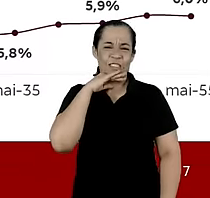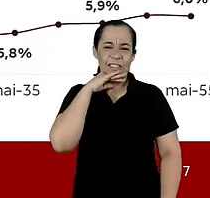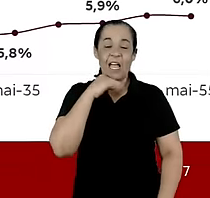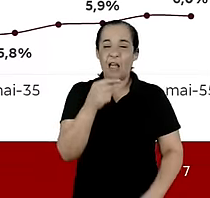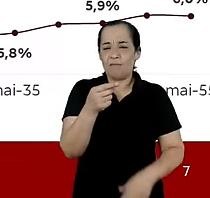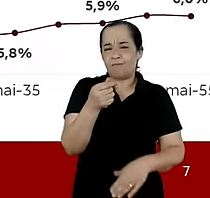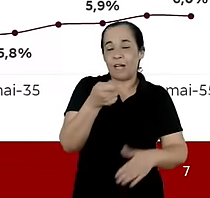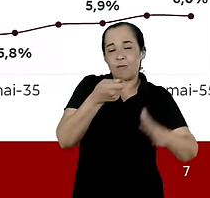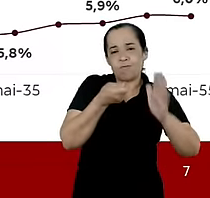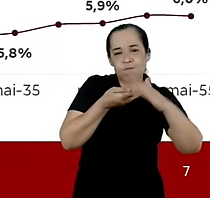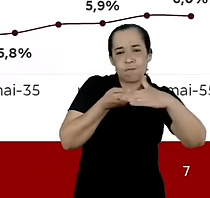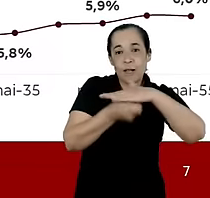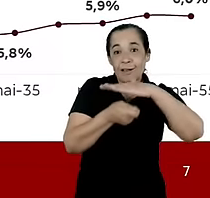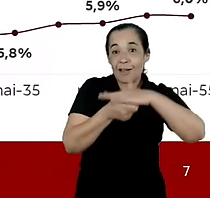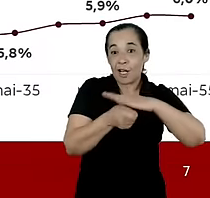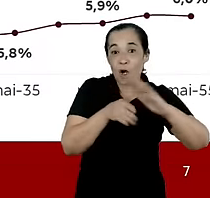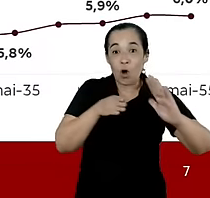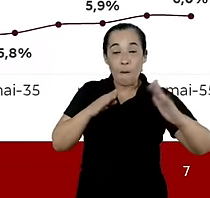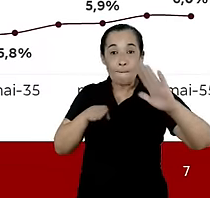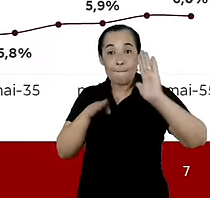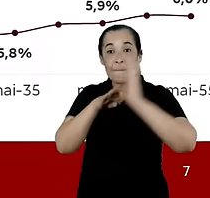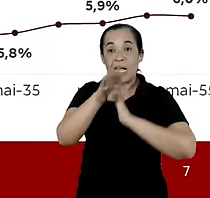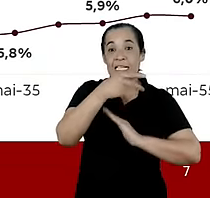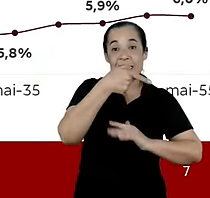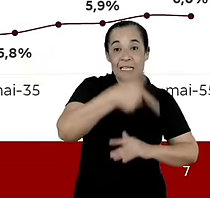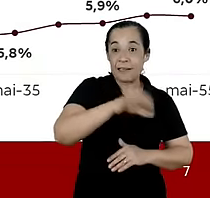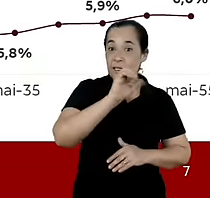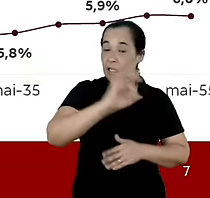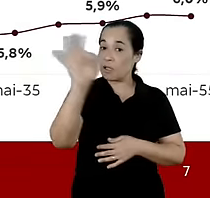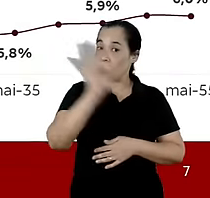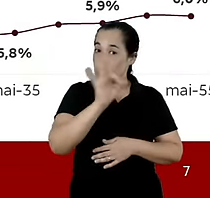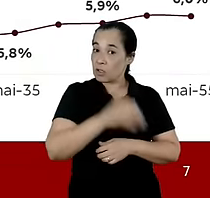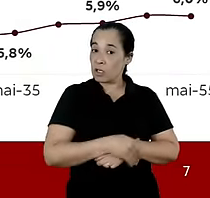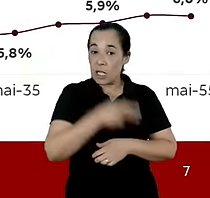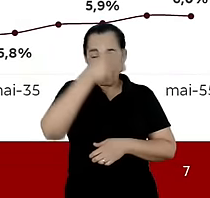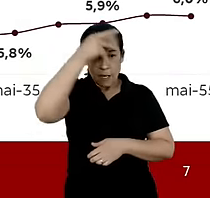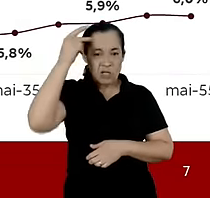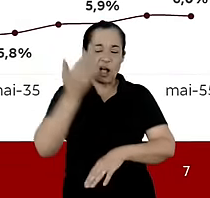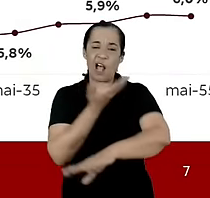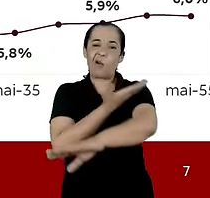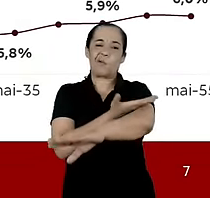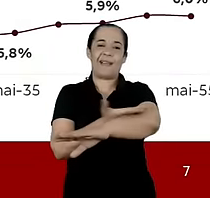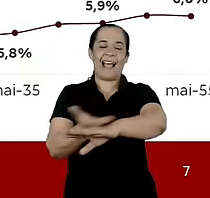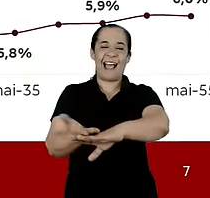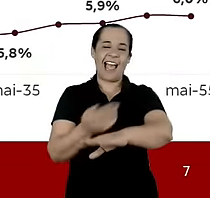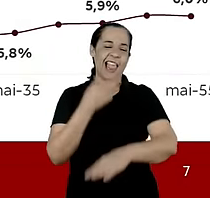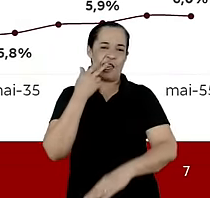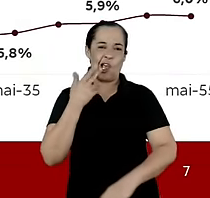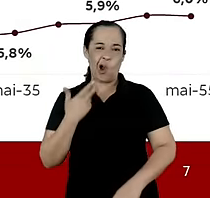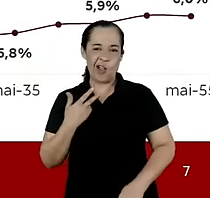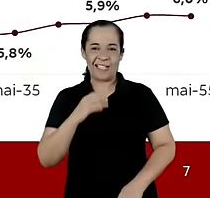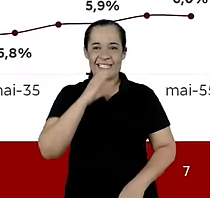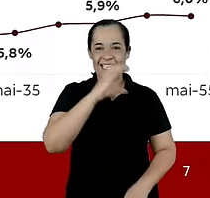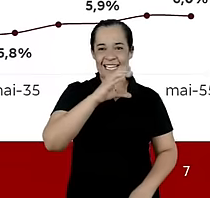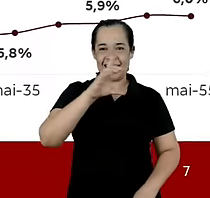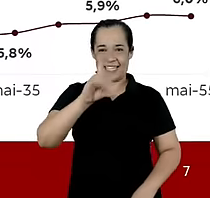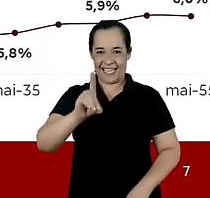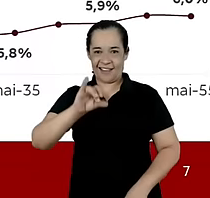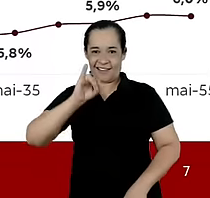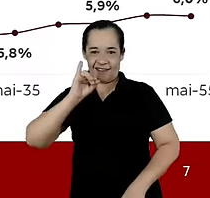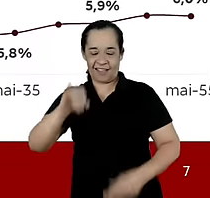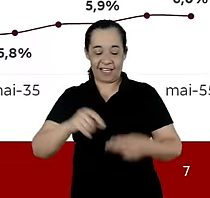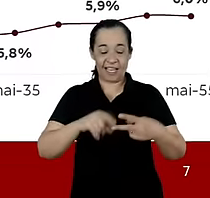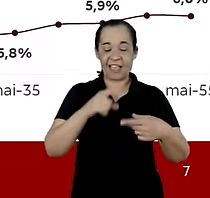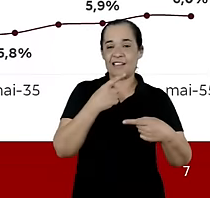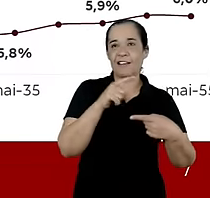70% de CDI qualquer um que tinha um fundo que rendia ali para quem tá acostumado com a linguajar do percentual do CDI no fundo de renda fixa 105 110 de